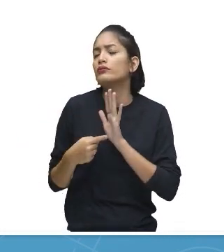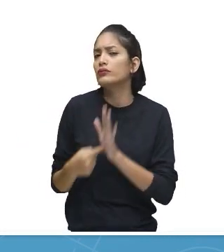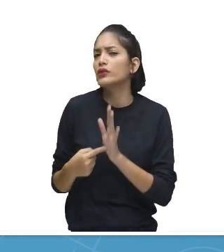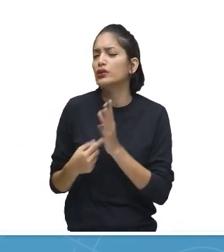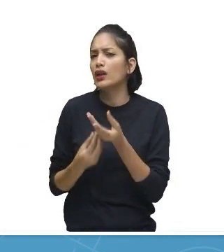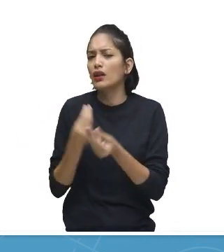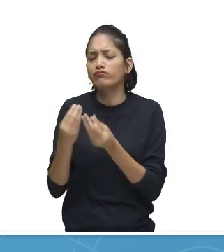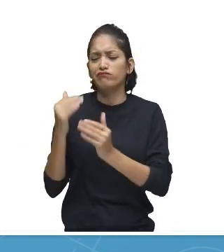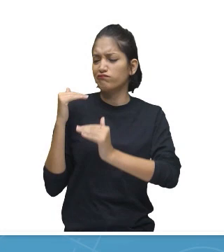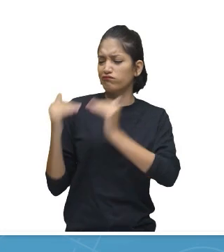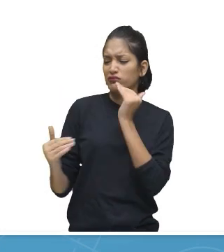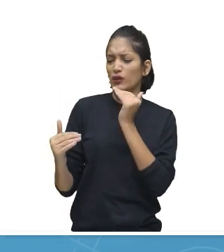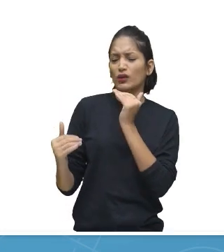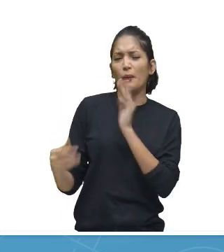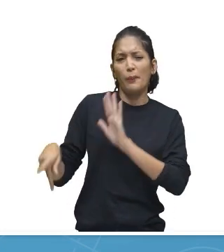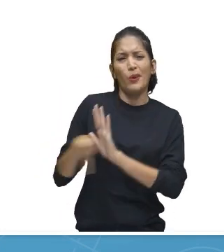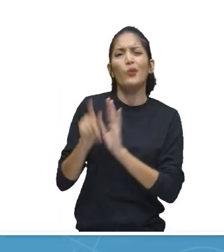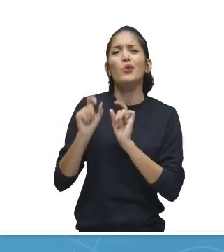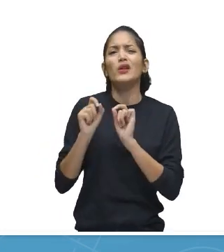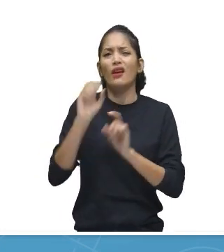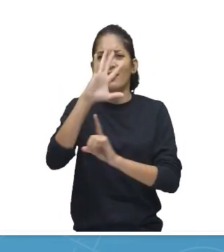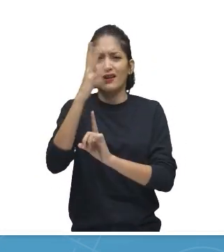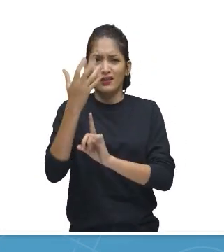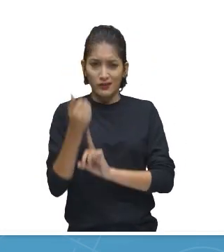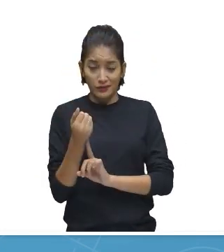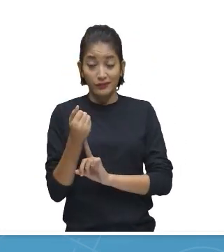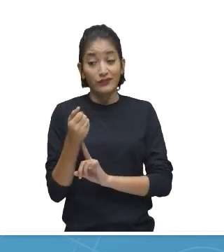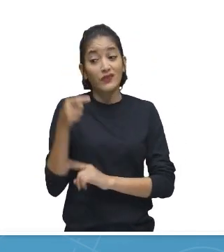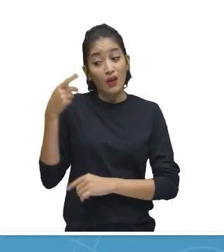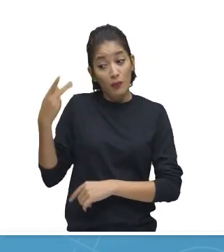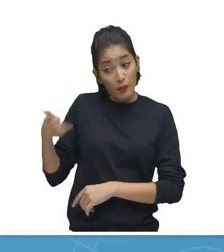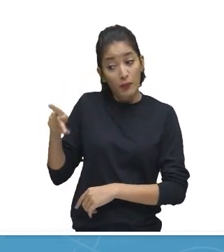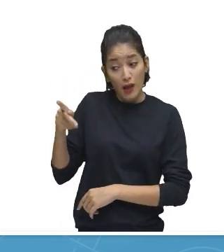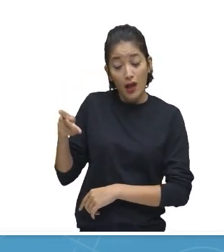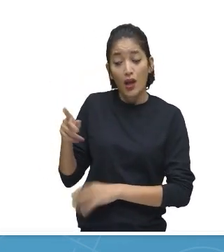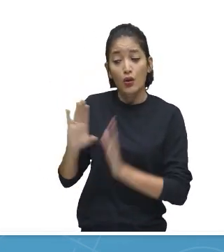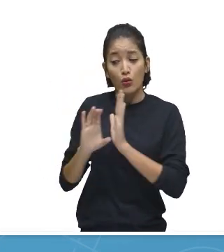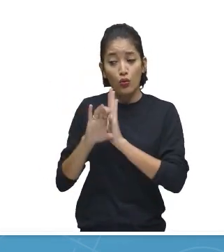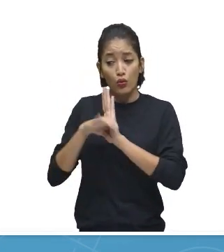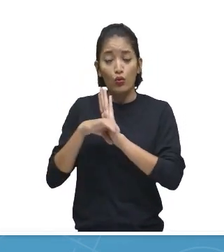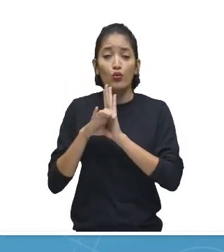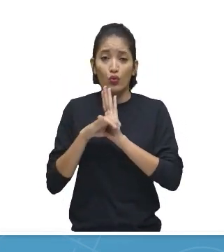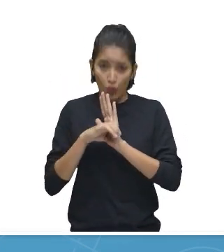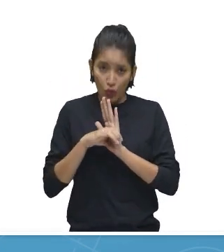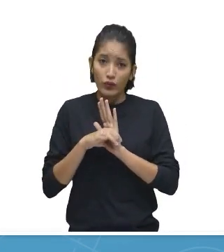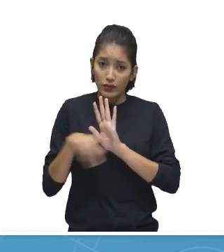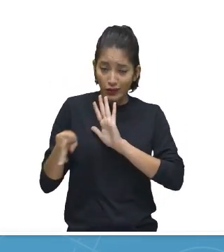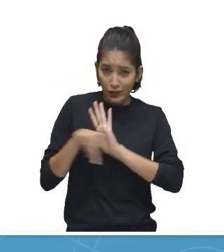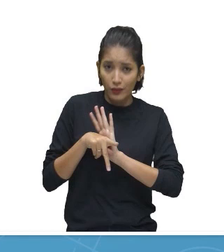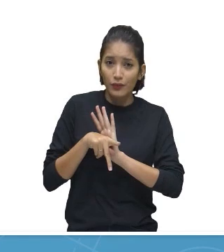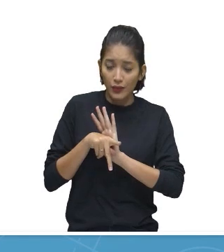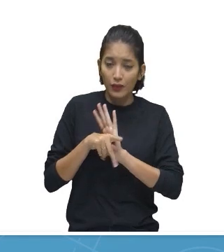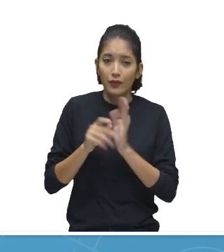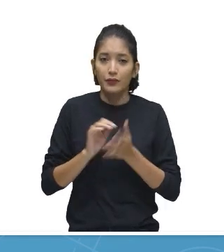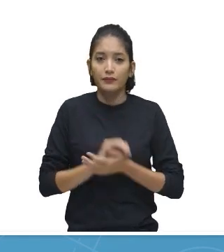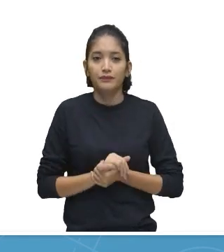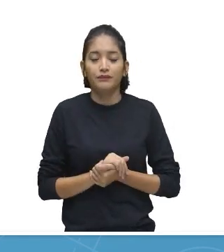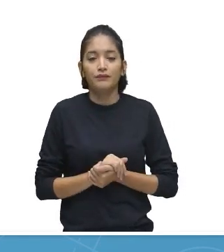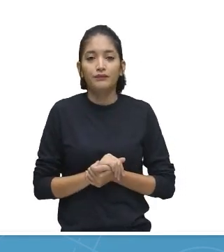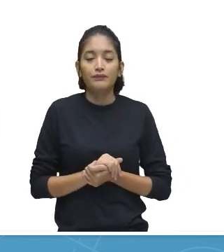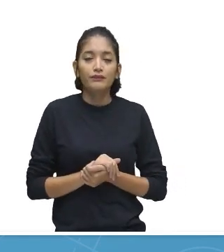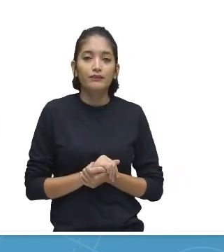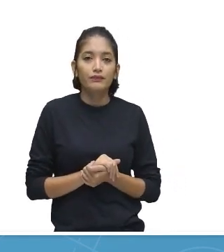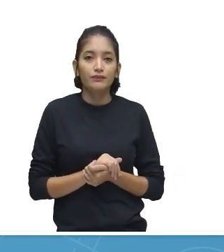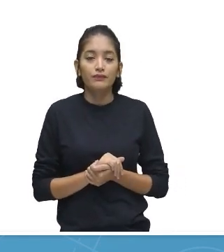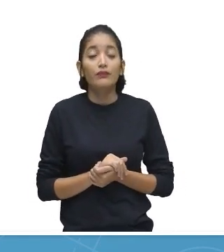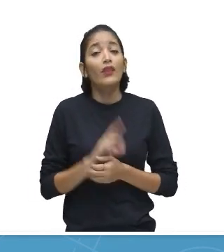um pouco esse fazer artístico, né? Para ele tinha um conceito de ready-made. Ready-made, dá um Google aí,